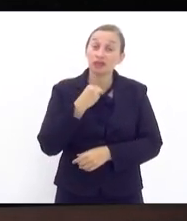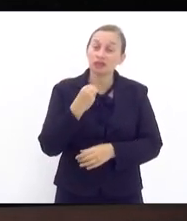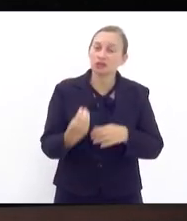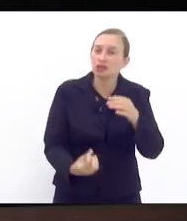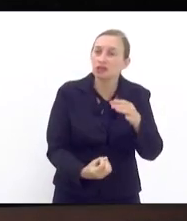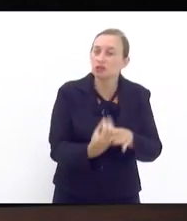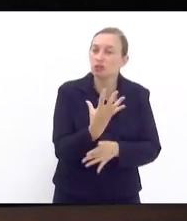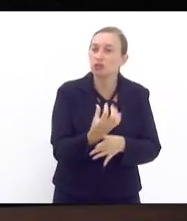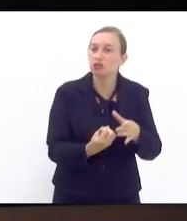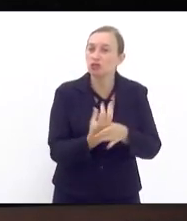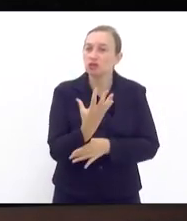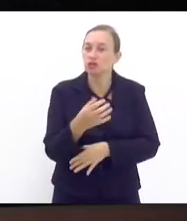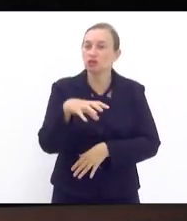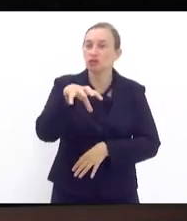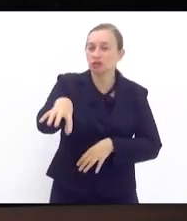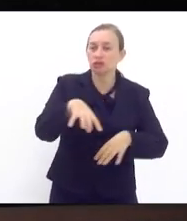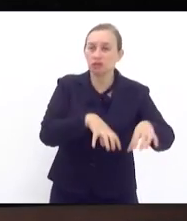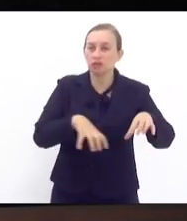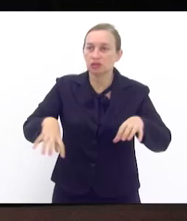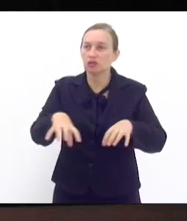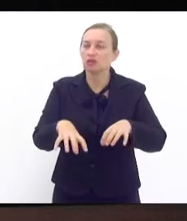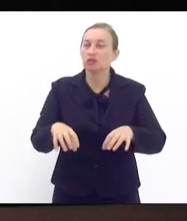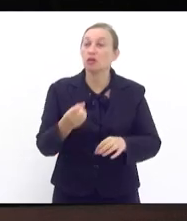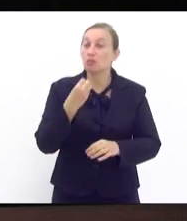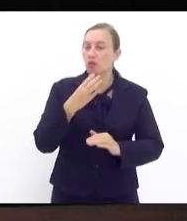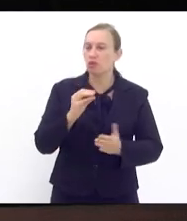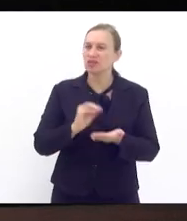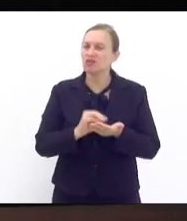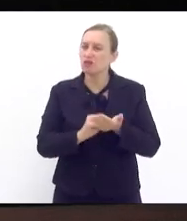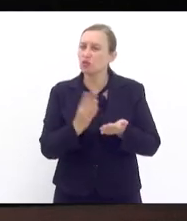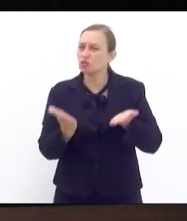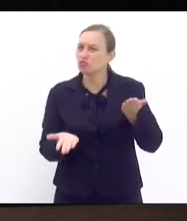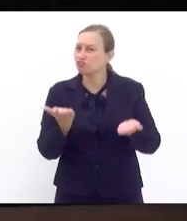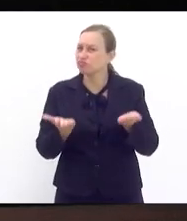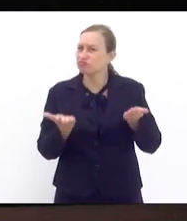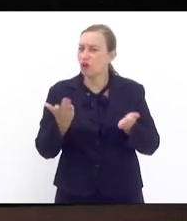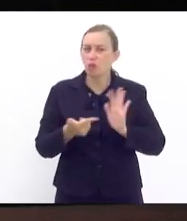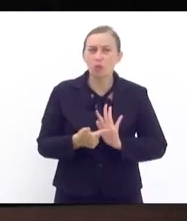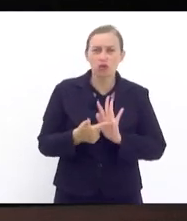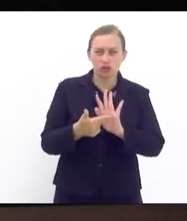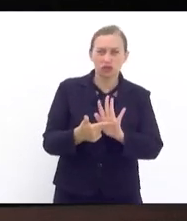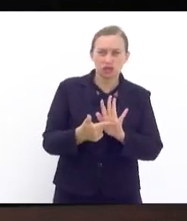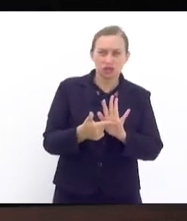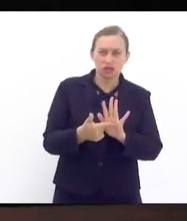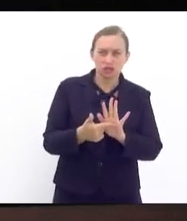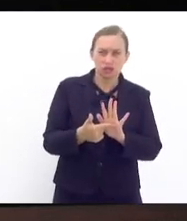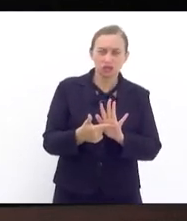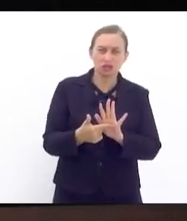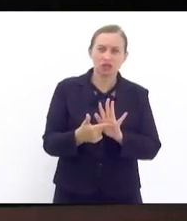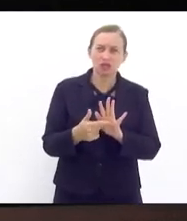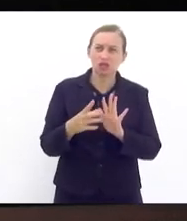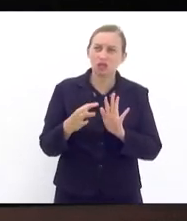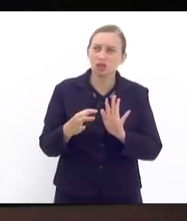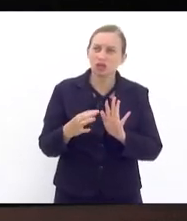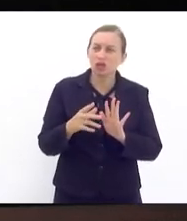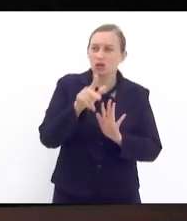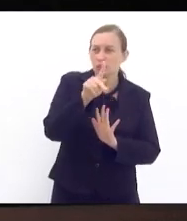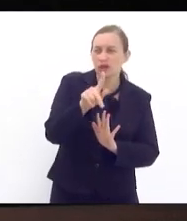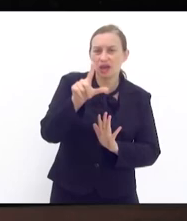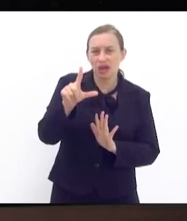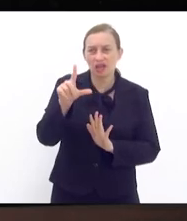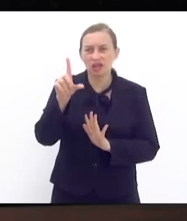produtivas regionalizadas. Bom, esse desequilíbrio demonstrado nas projeções do PLDO